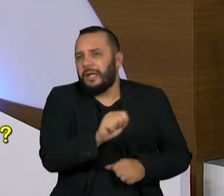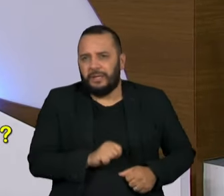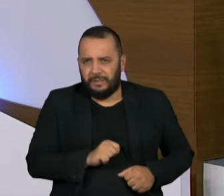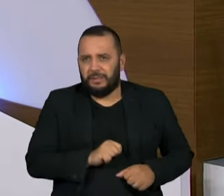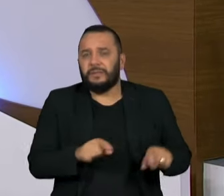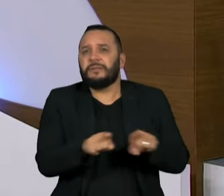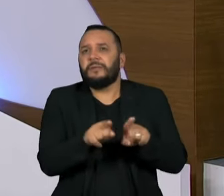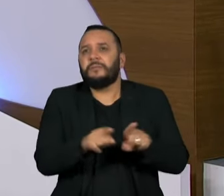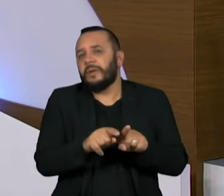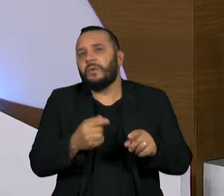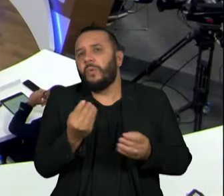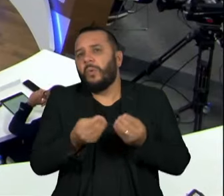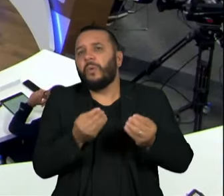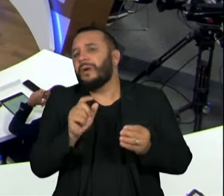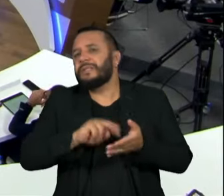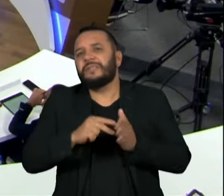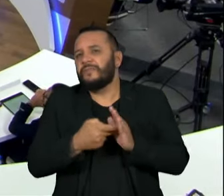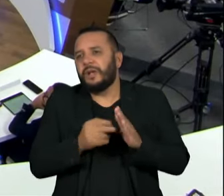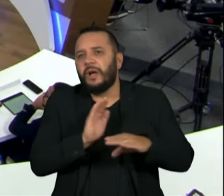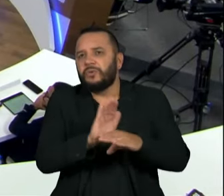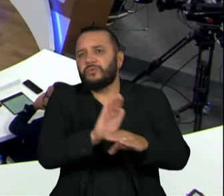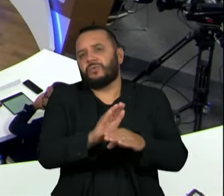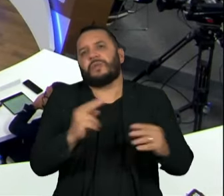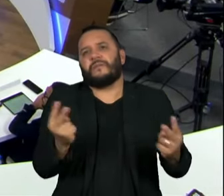contribution? Paulo.